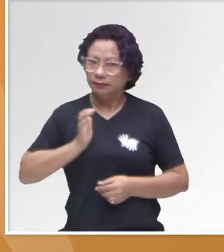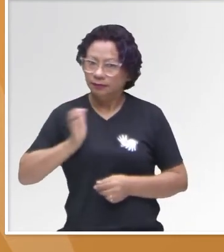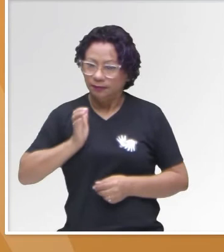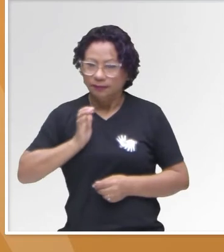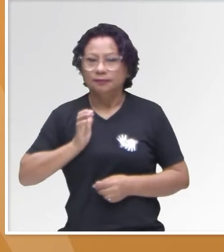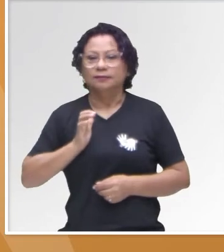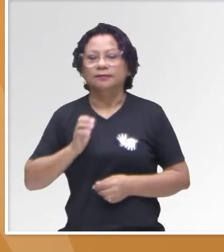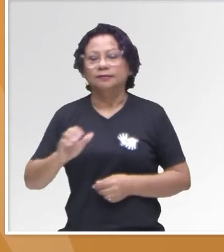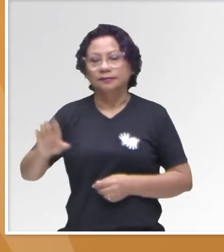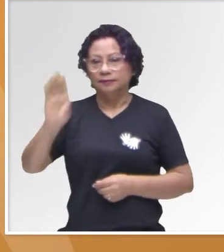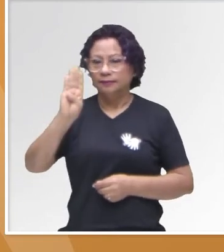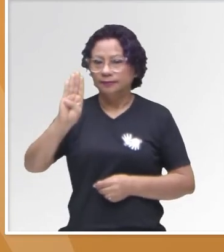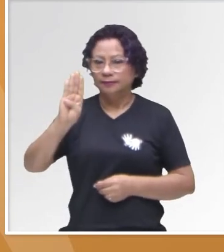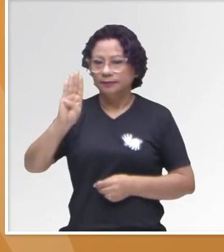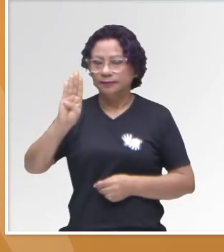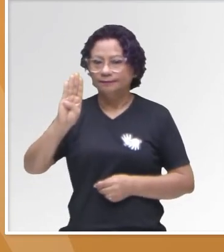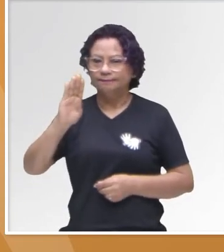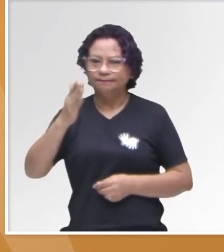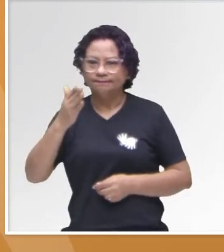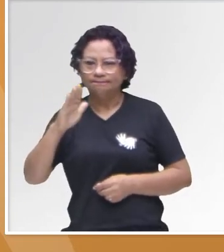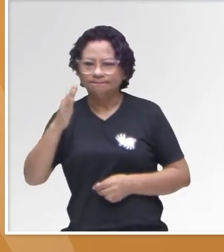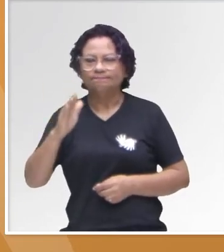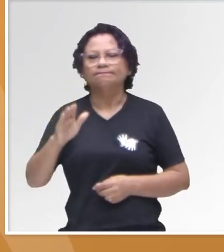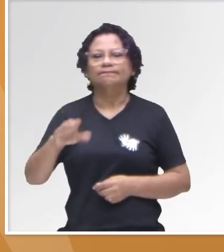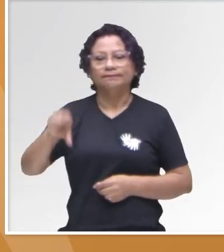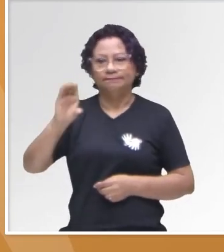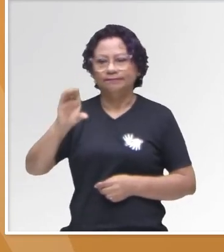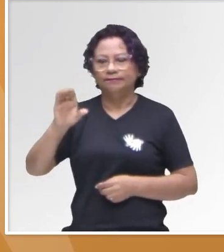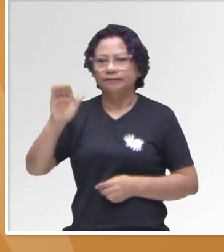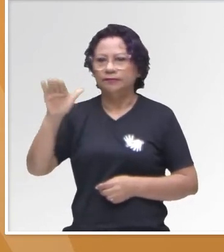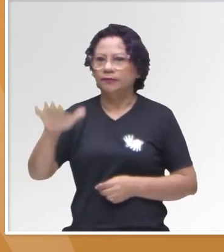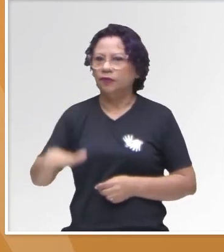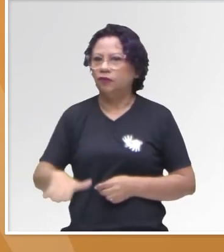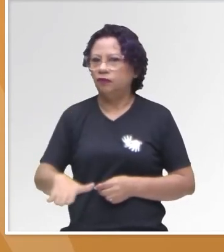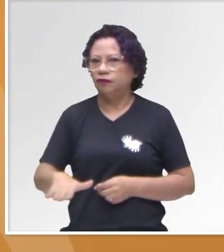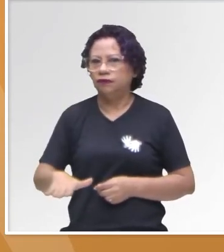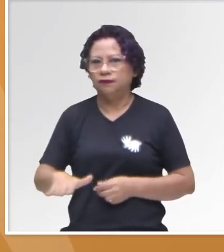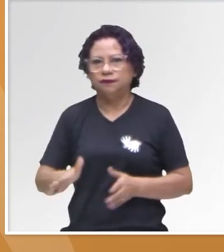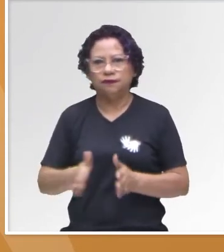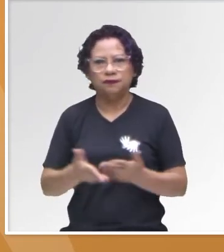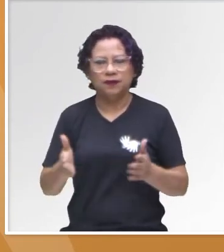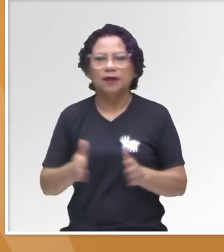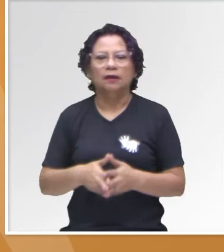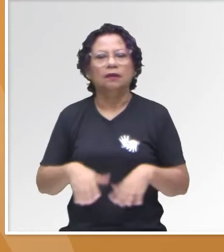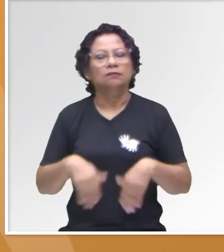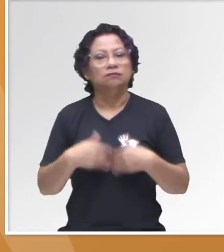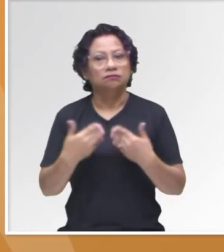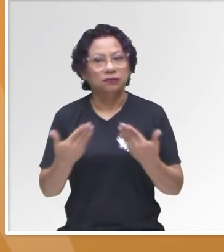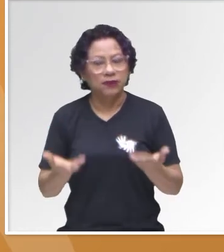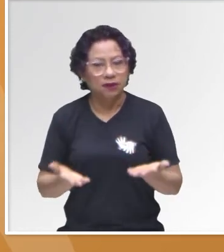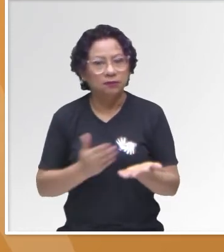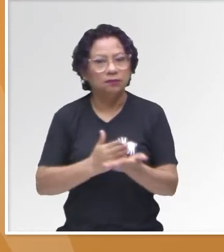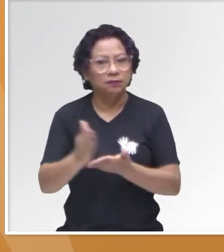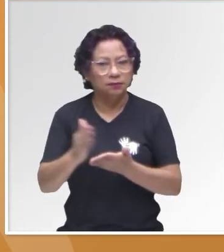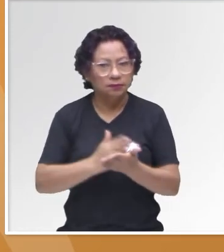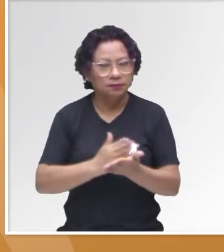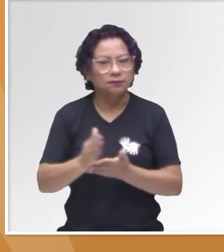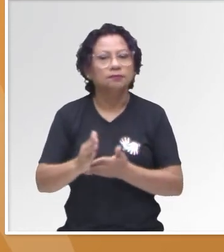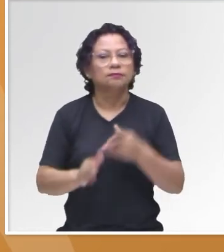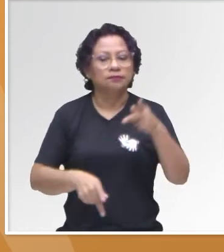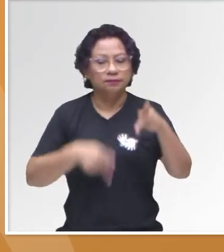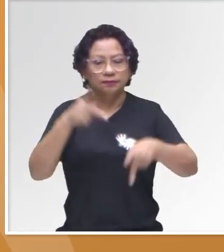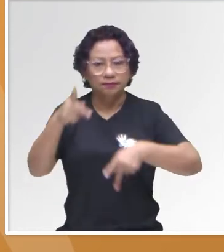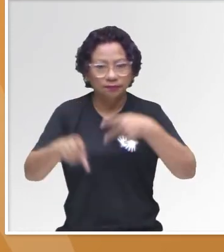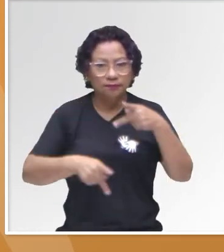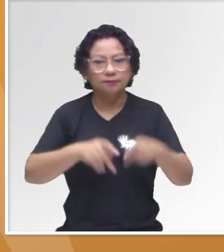está acontecendo a diminuição da pobreza, então significa dizer que uma parte da população ela está